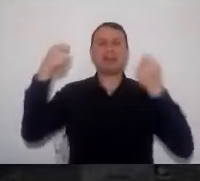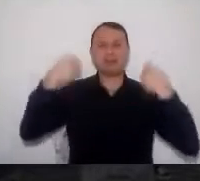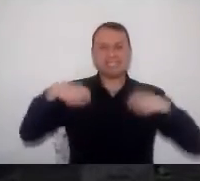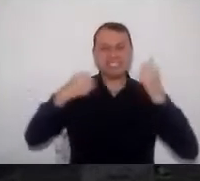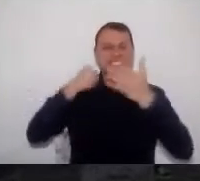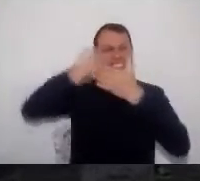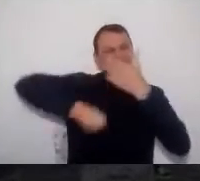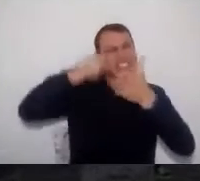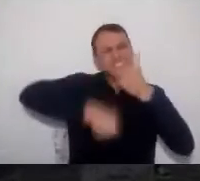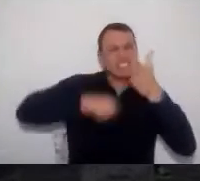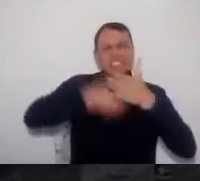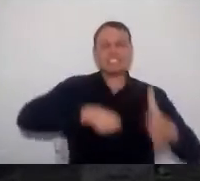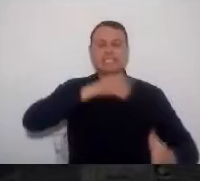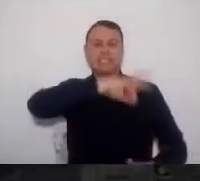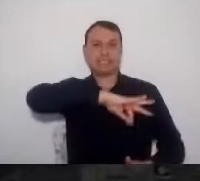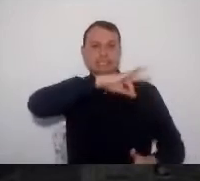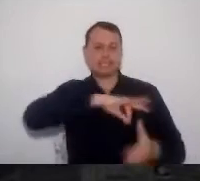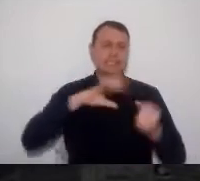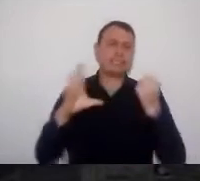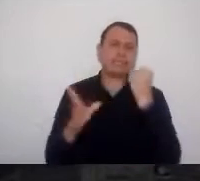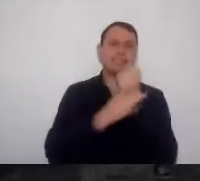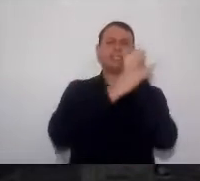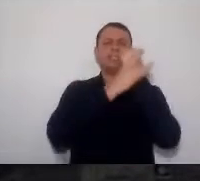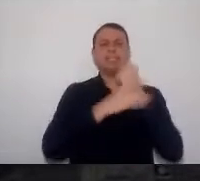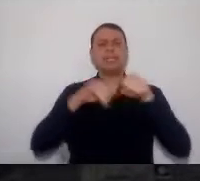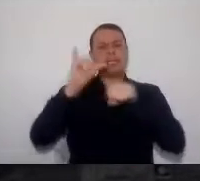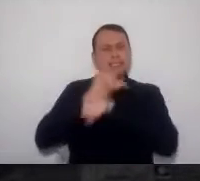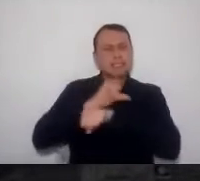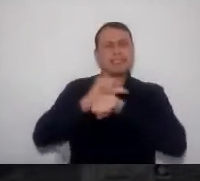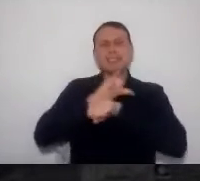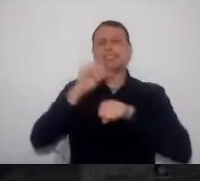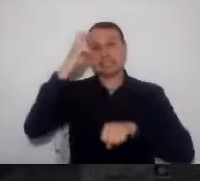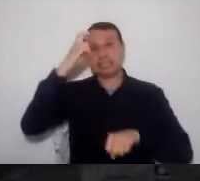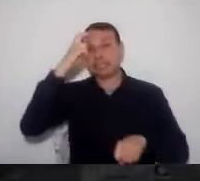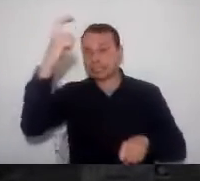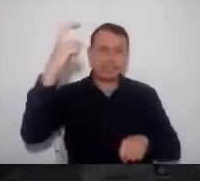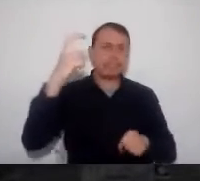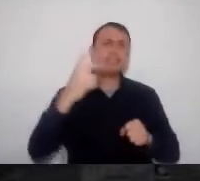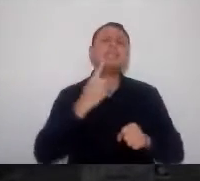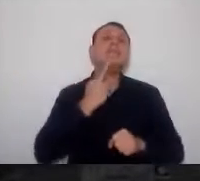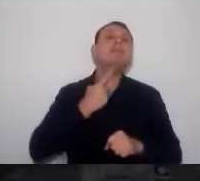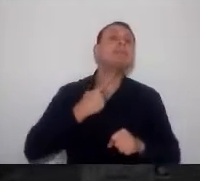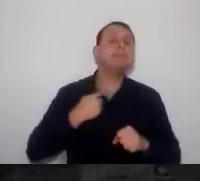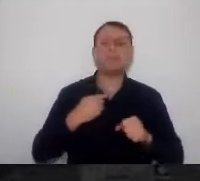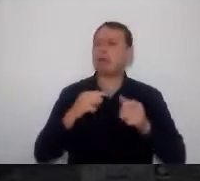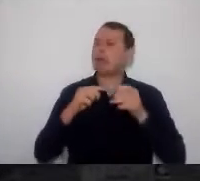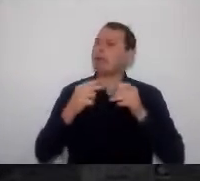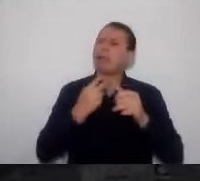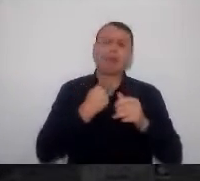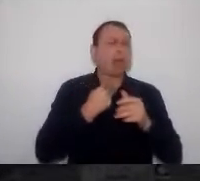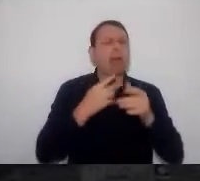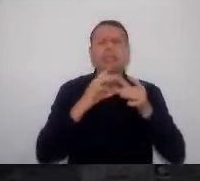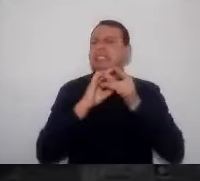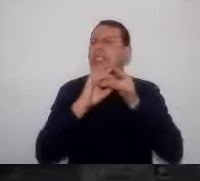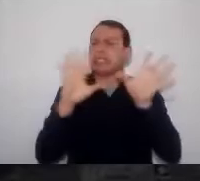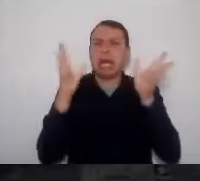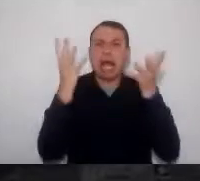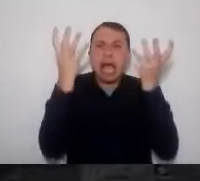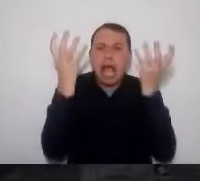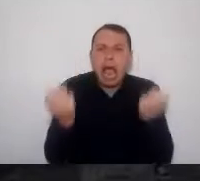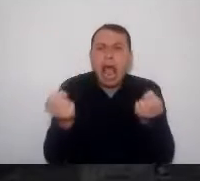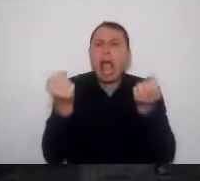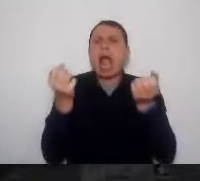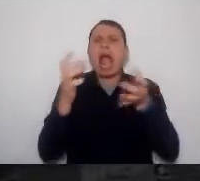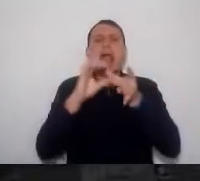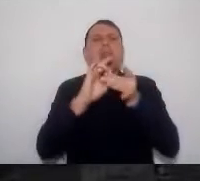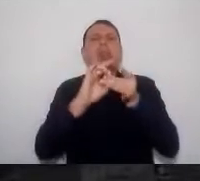com muita inteligência e com muita vontade. Nós não podemos aceitar o liberalismo econômico. E vocês se